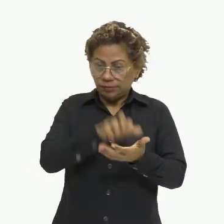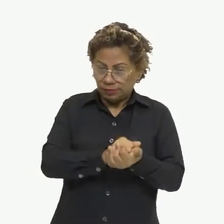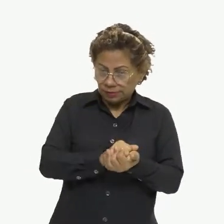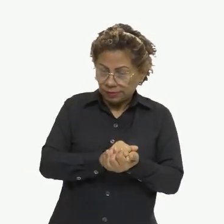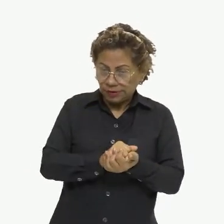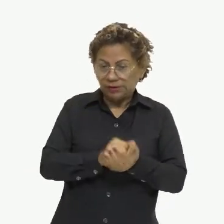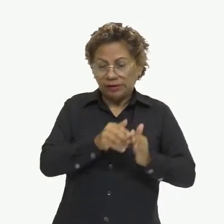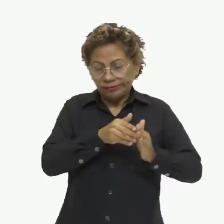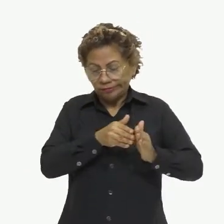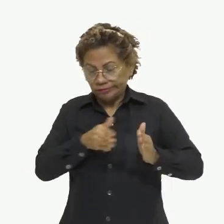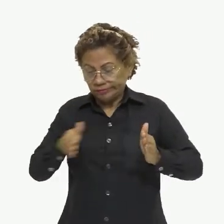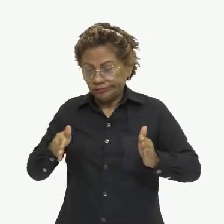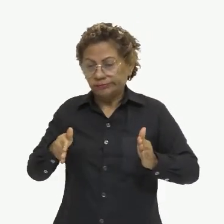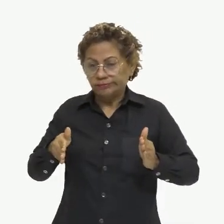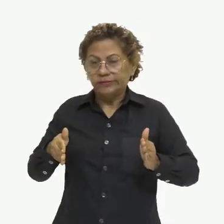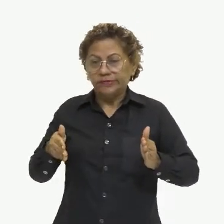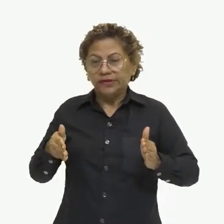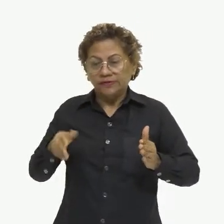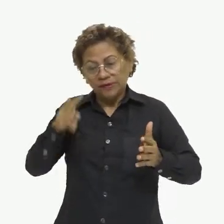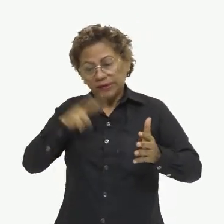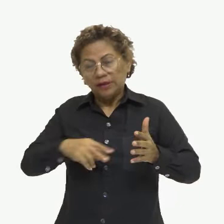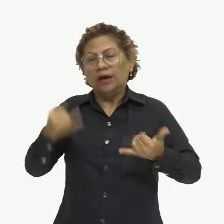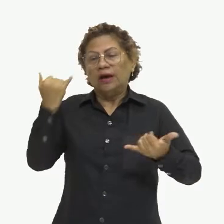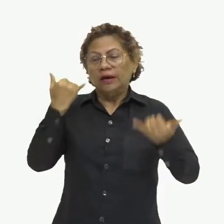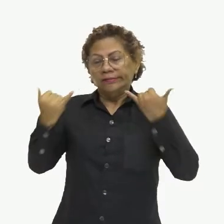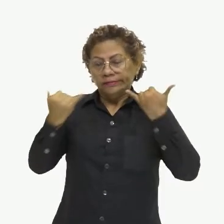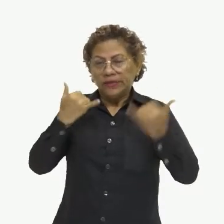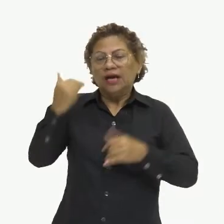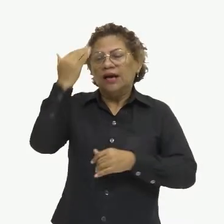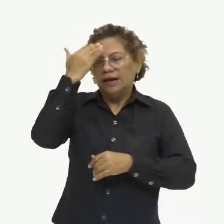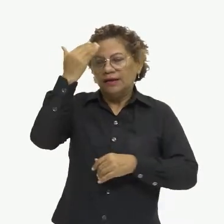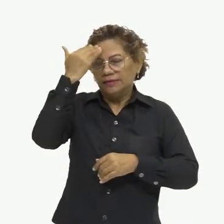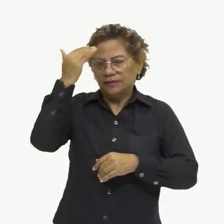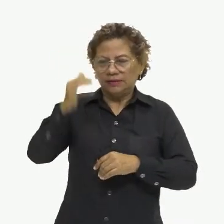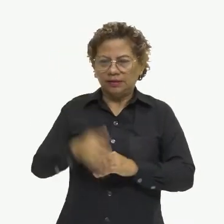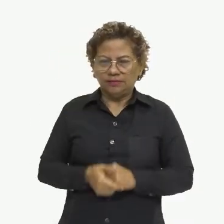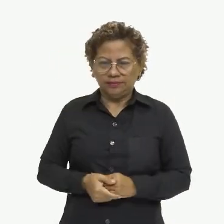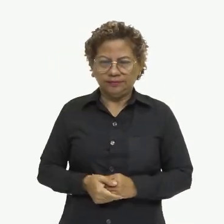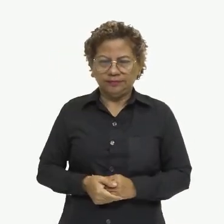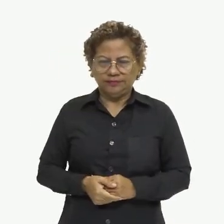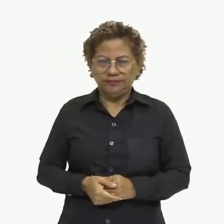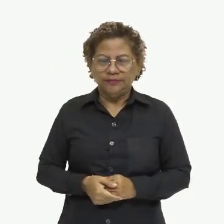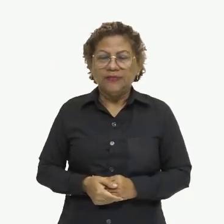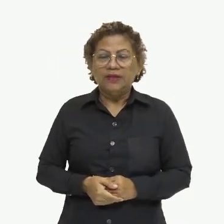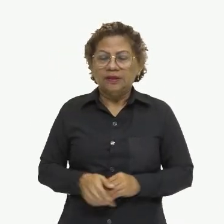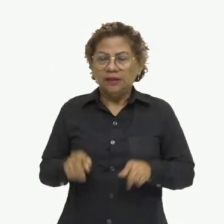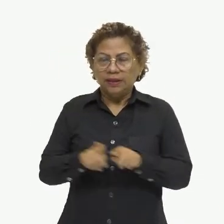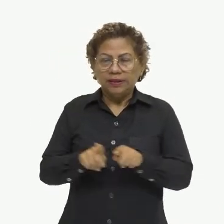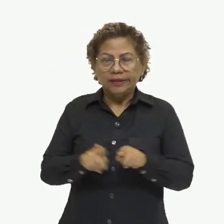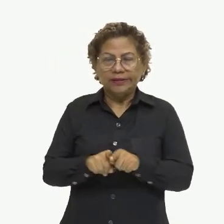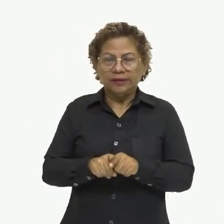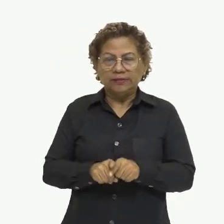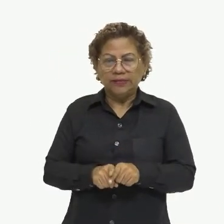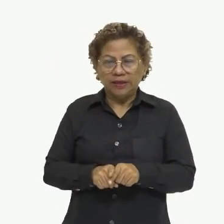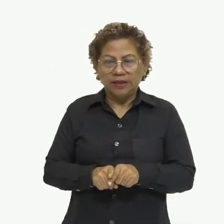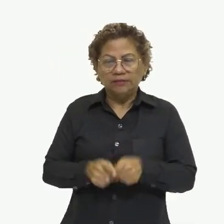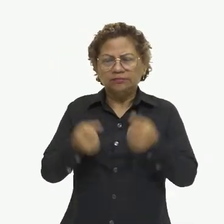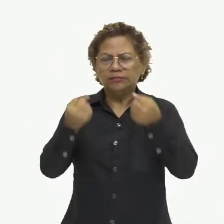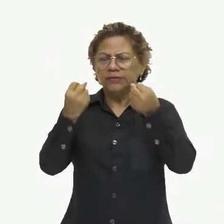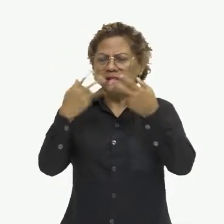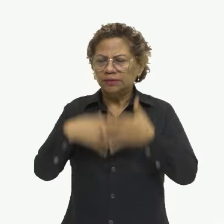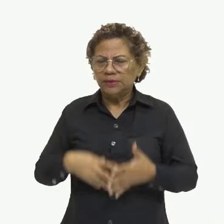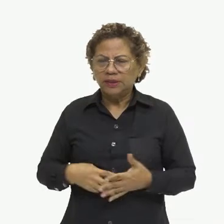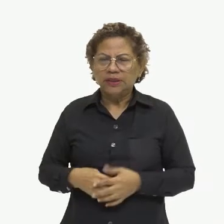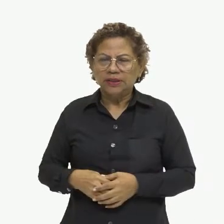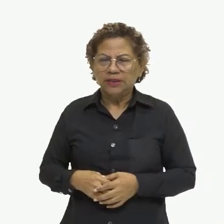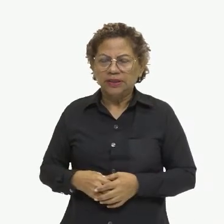de inscrição. Ele mostra também a página, né, que a pessoa tem que ir lá e entrar, né, para poder